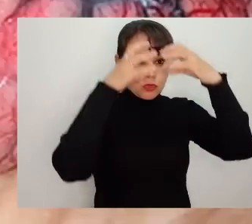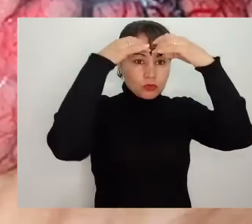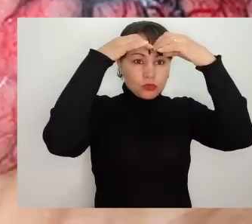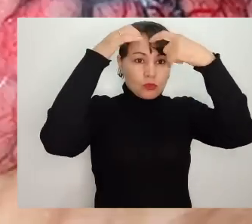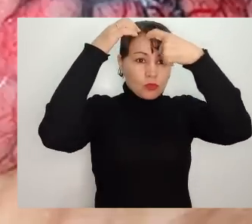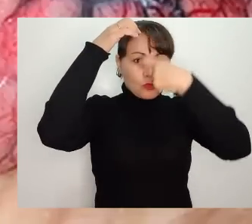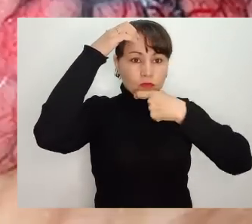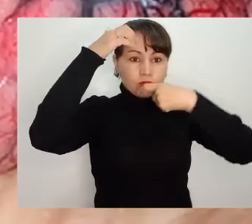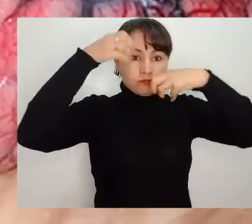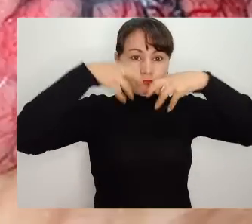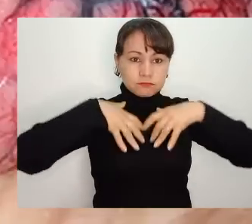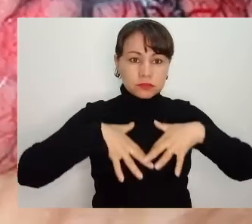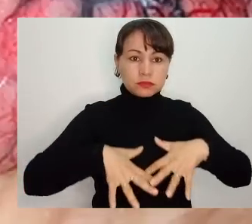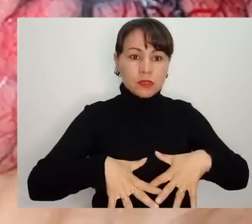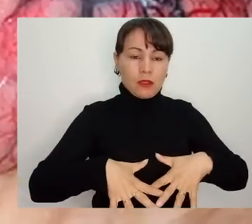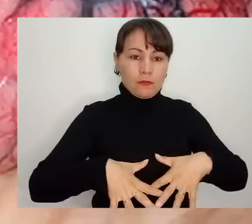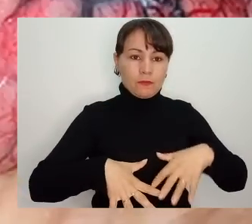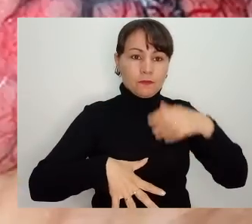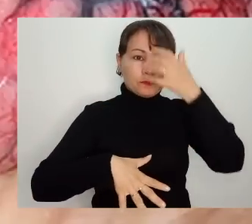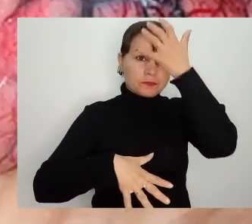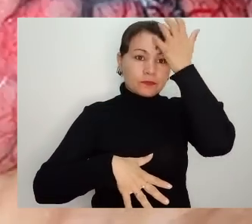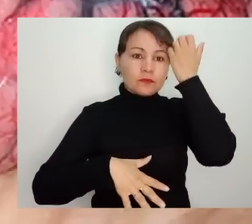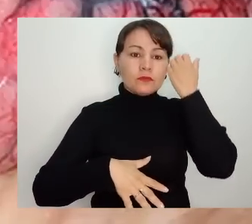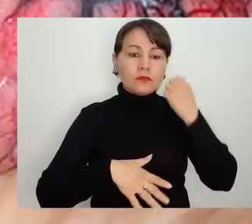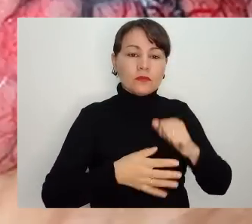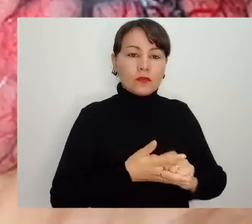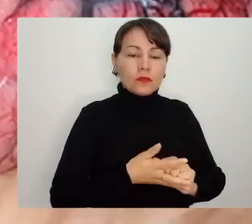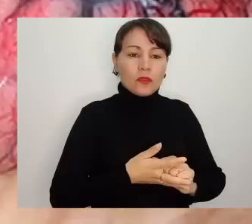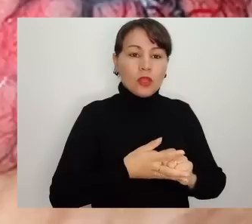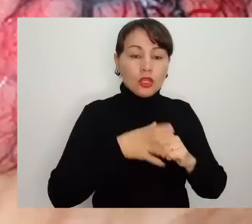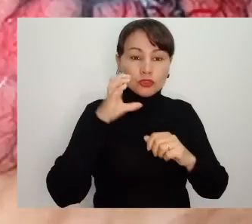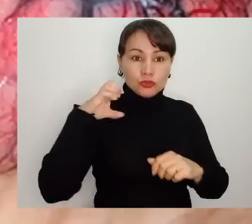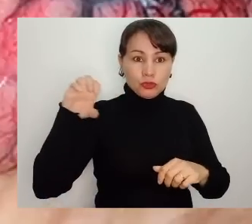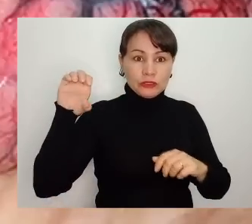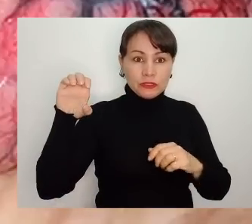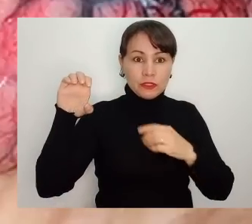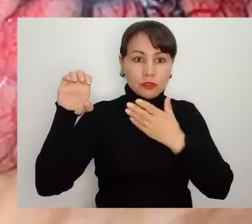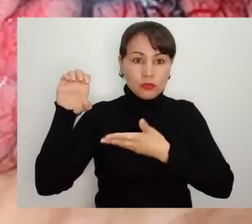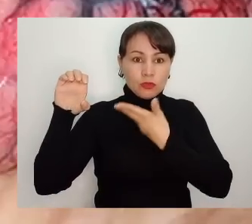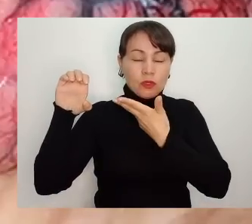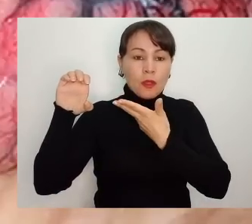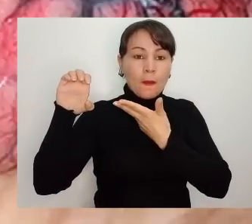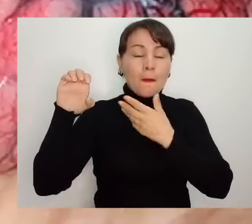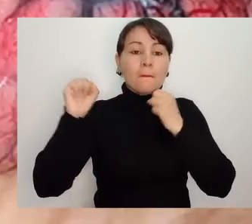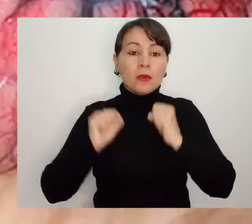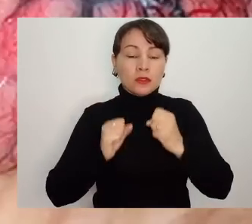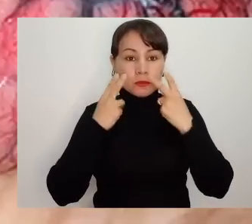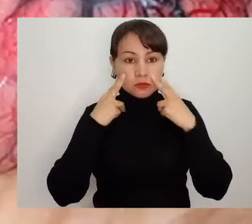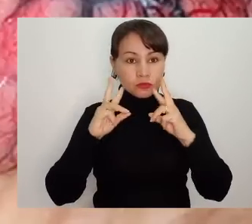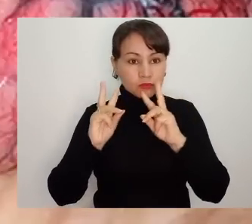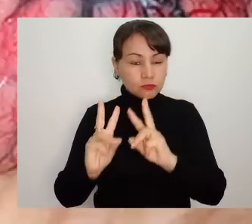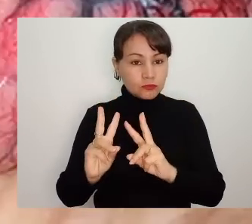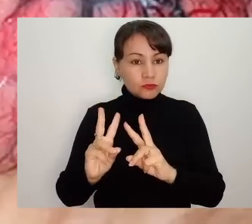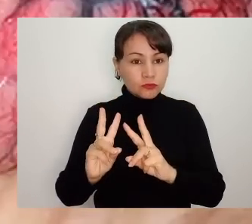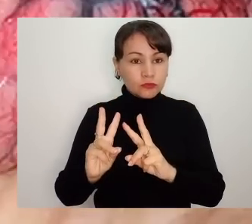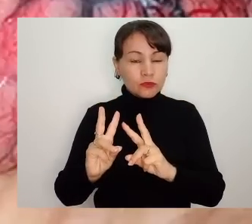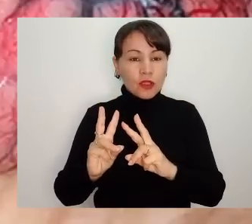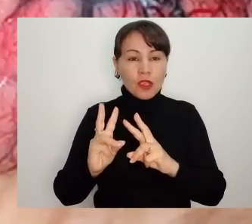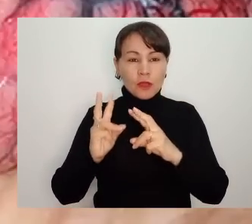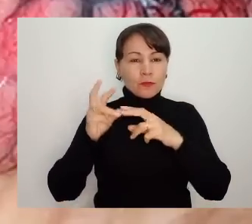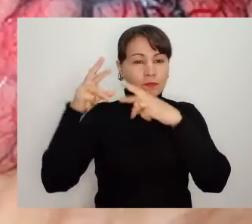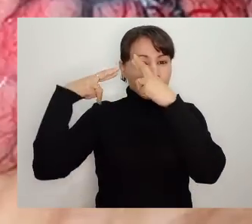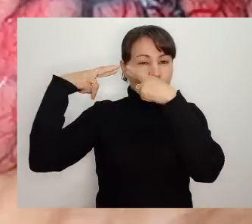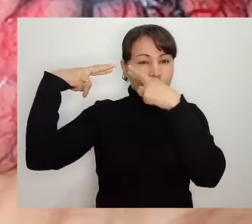do sistema nervoso central. Aqui do lado esquerdo superior da tela, nós podemos ver